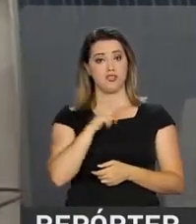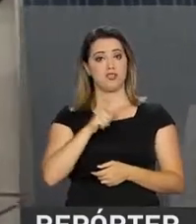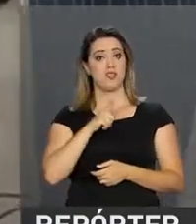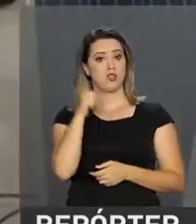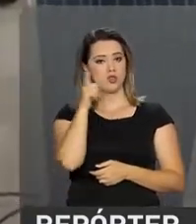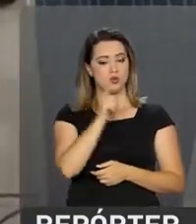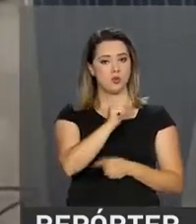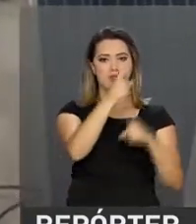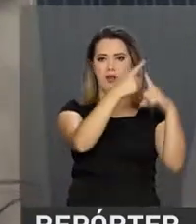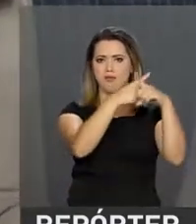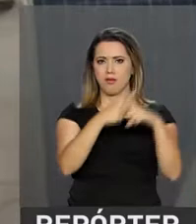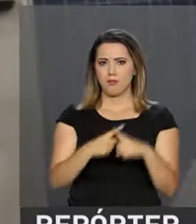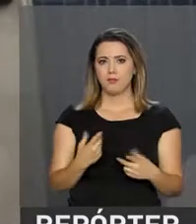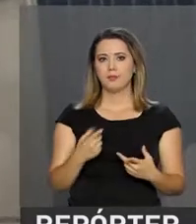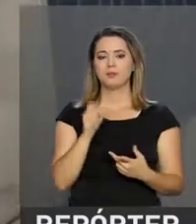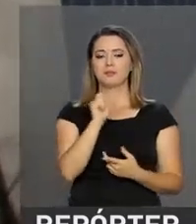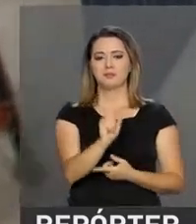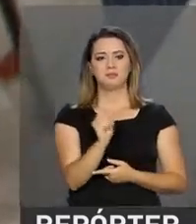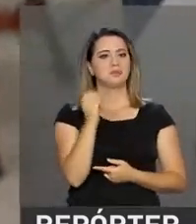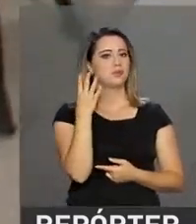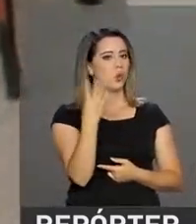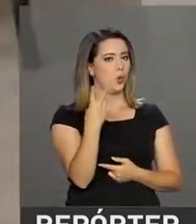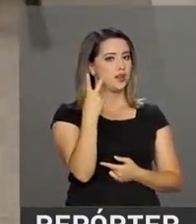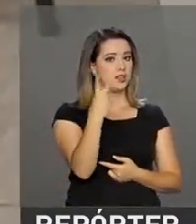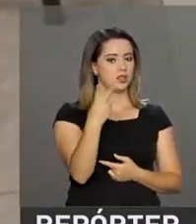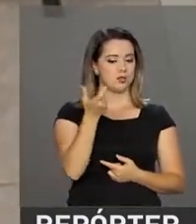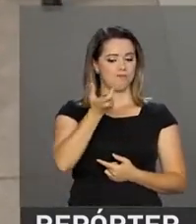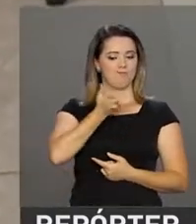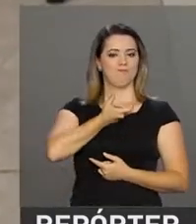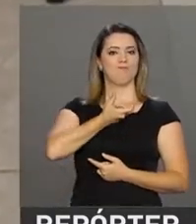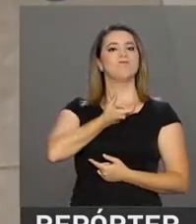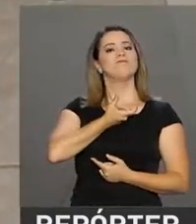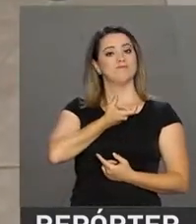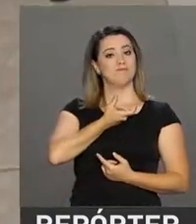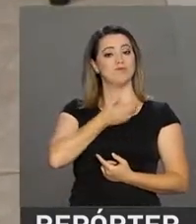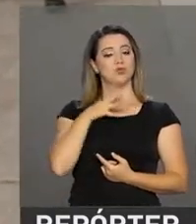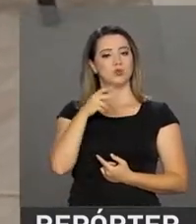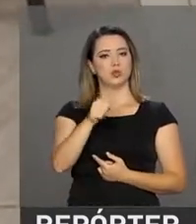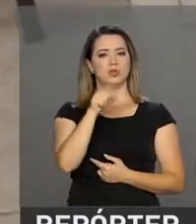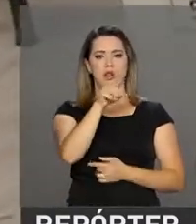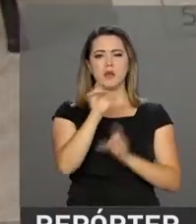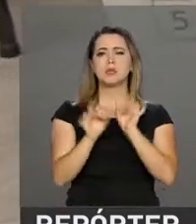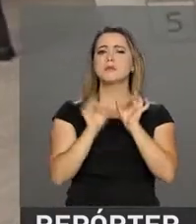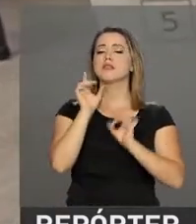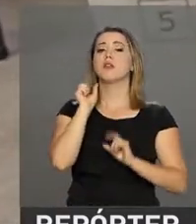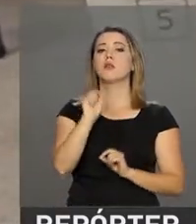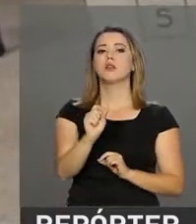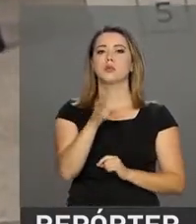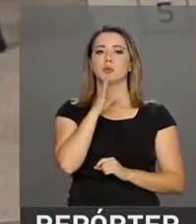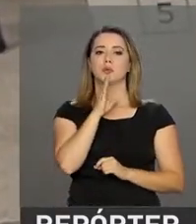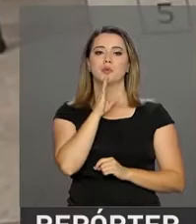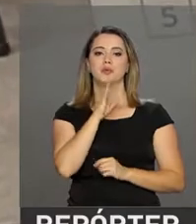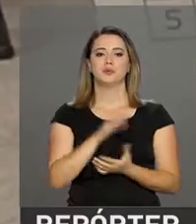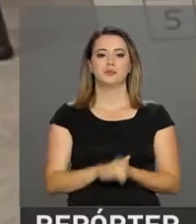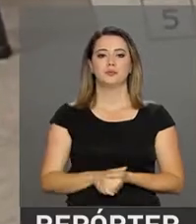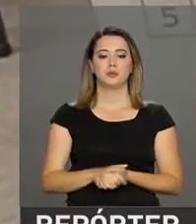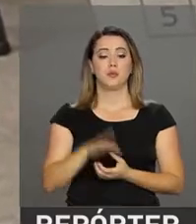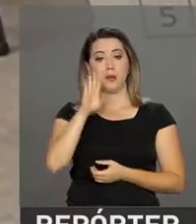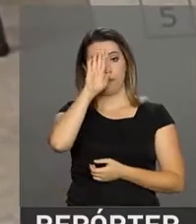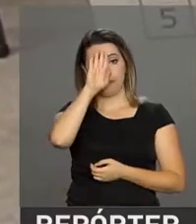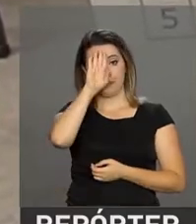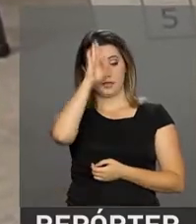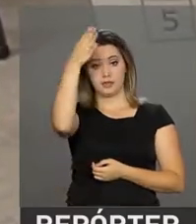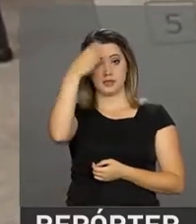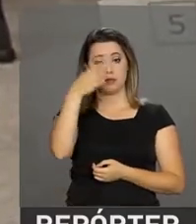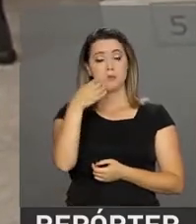já ganhou em competições. 42 prêmios no total. A especialidade da estudante? O conhecimento. Principalmente